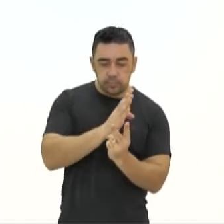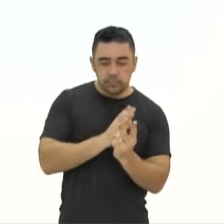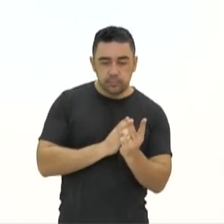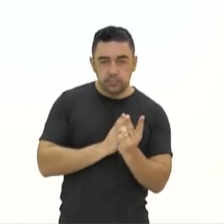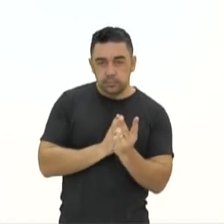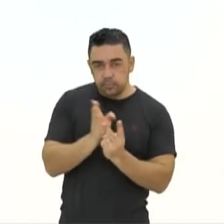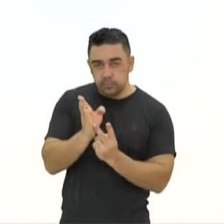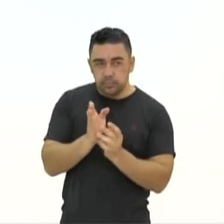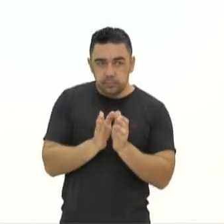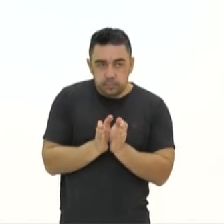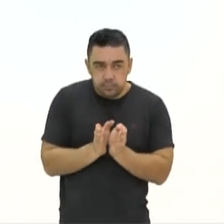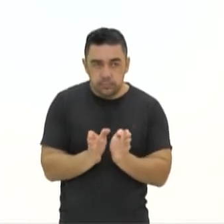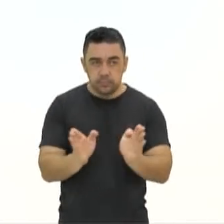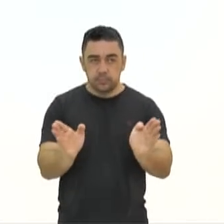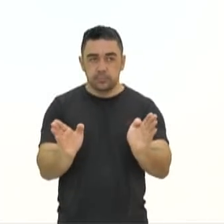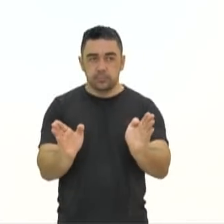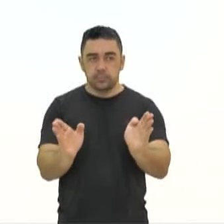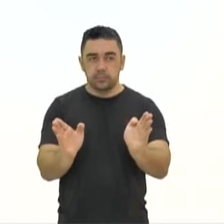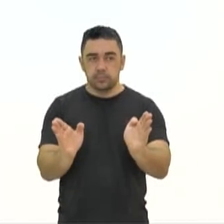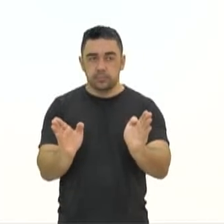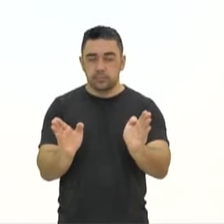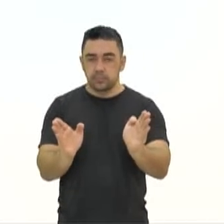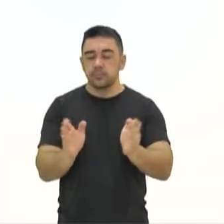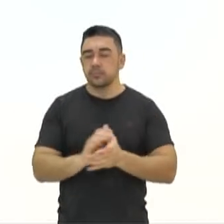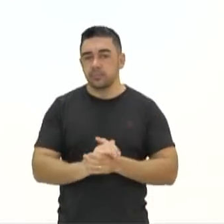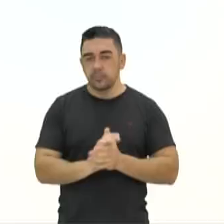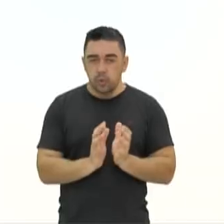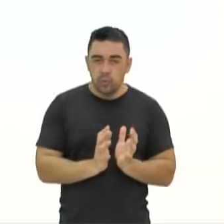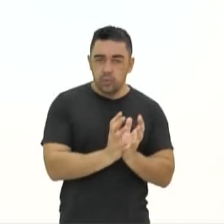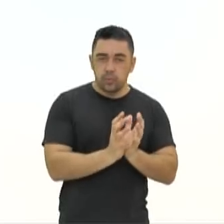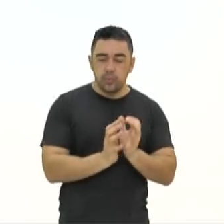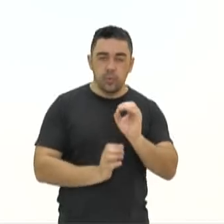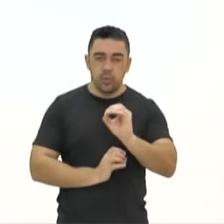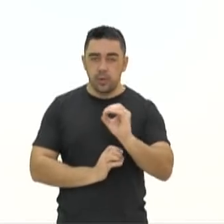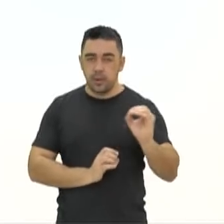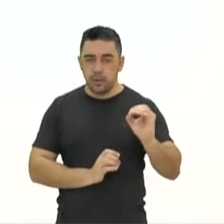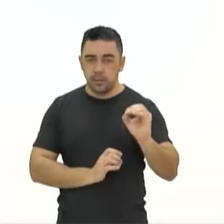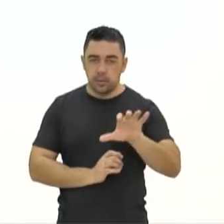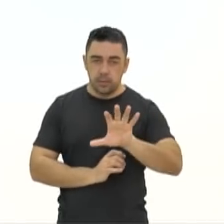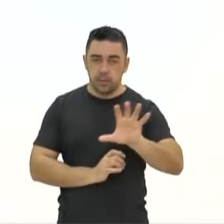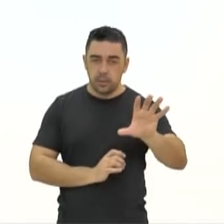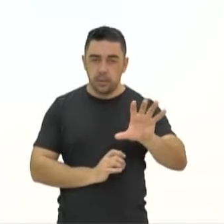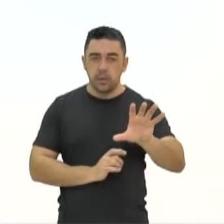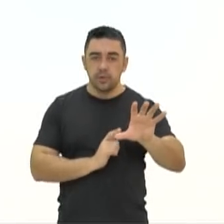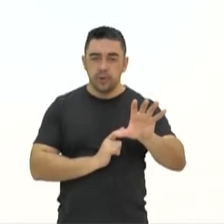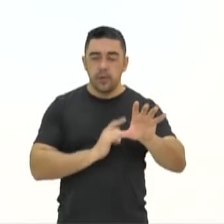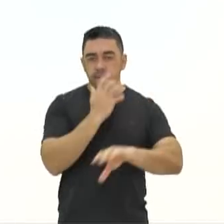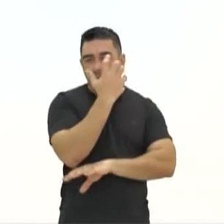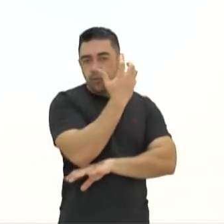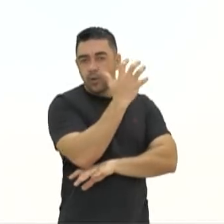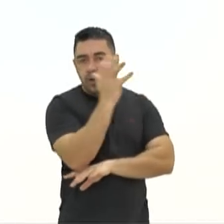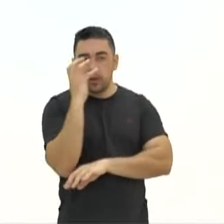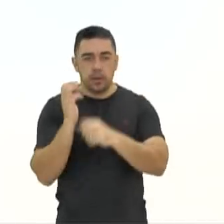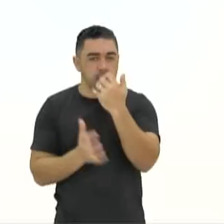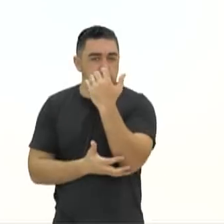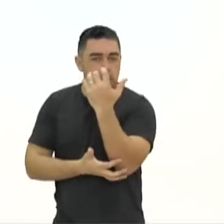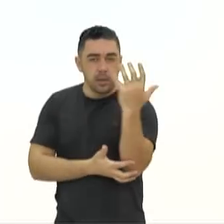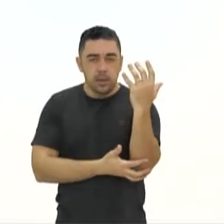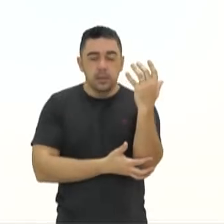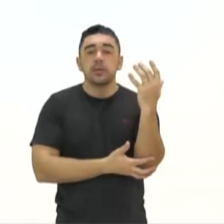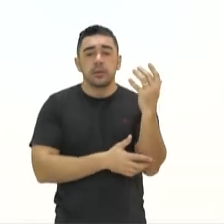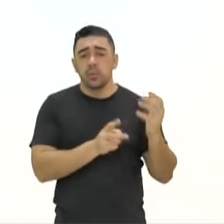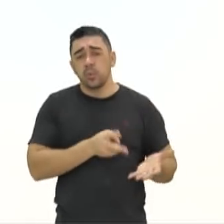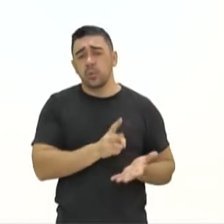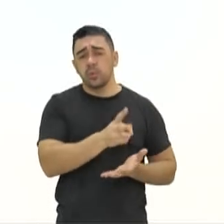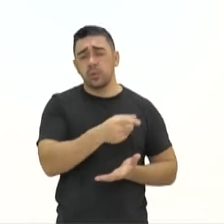que se separaram. O grupo que ficou do lado oeste ficou num lado que tinha floresta, tinha bastante árvore ainda. Então, eles